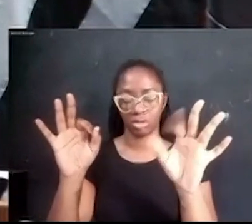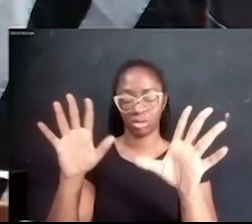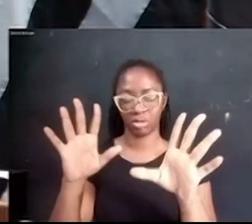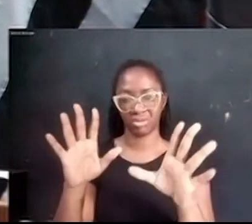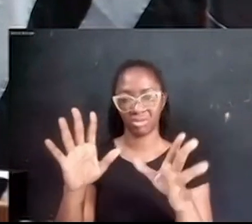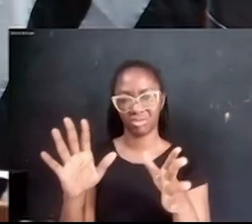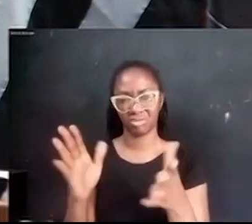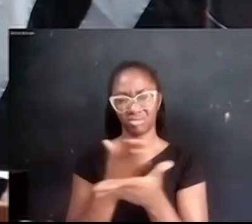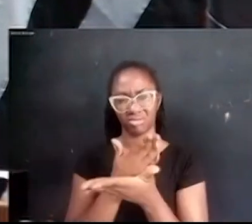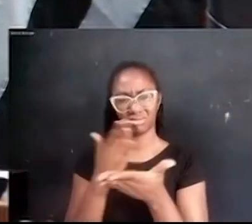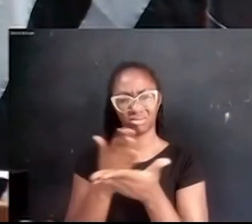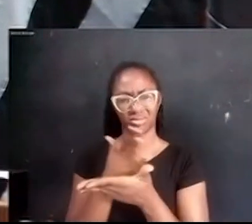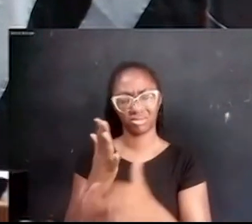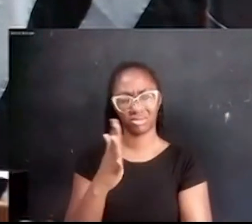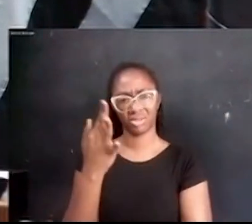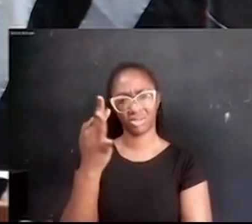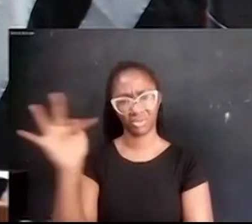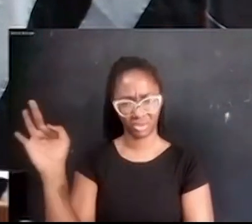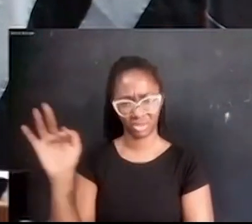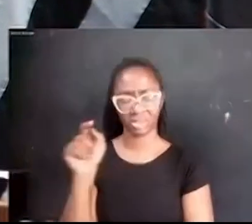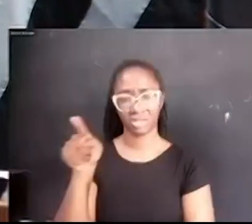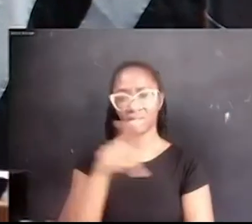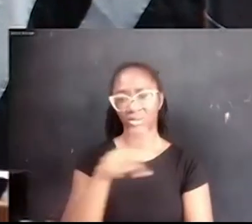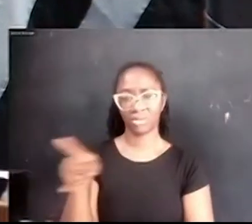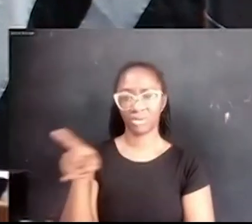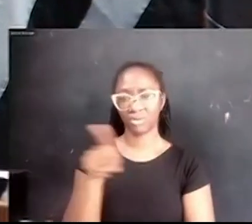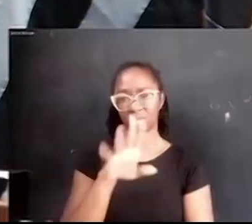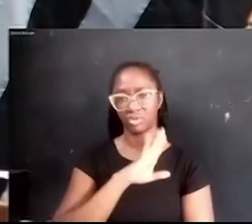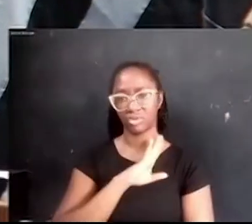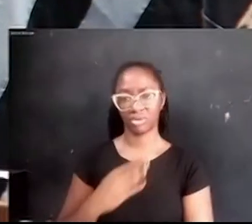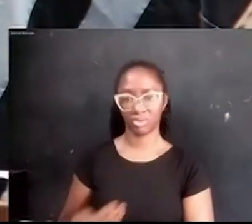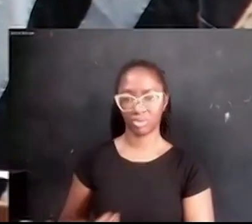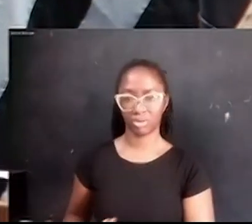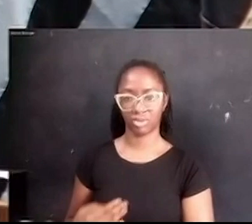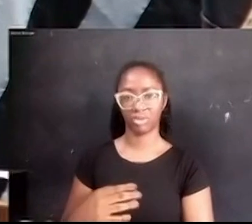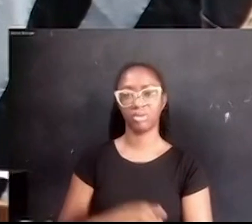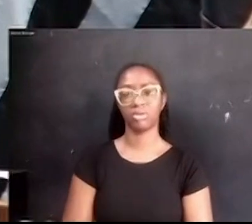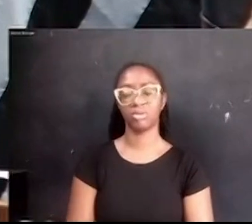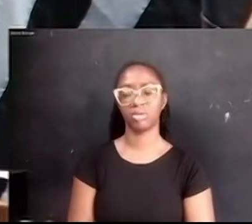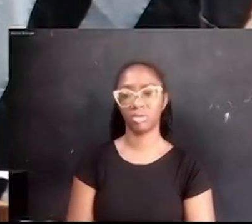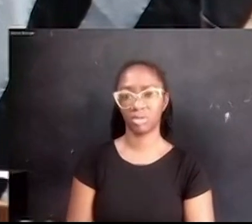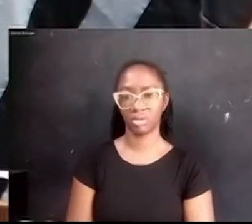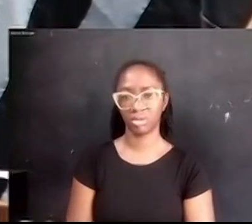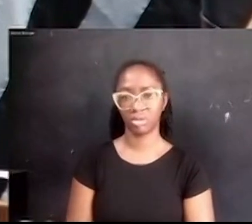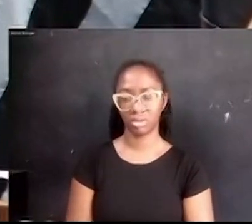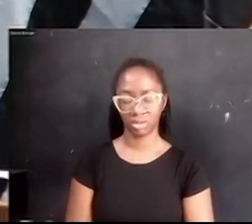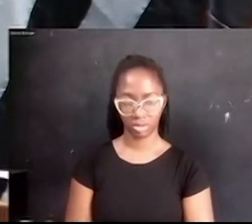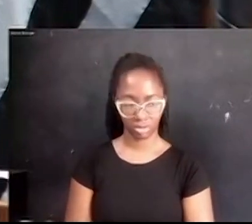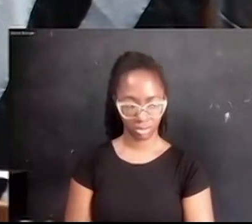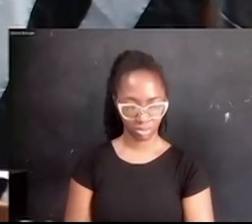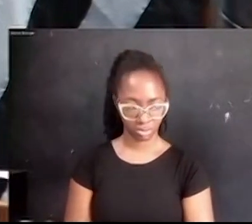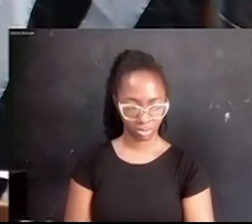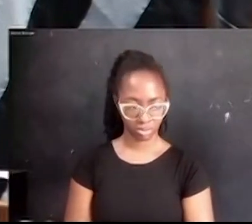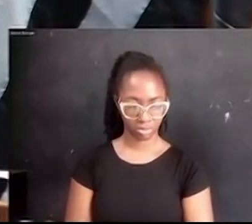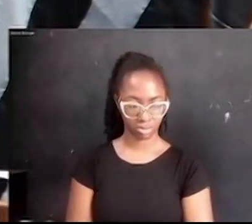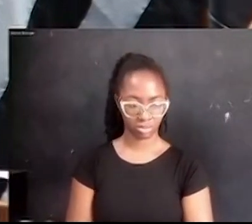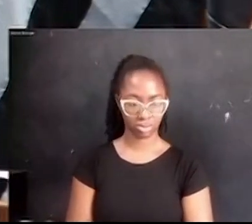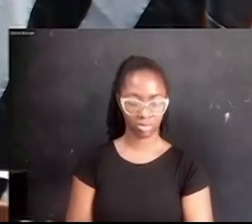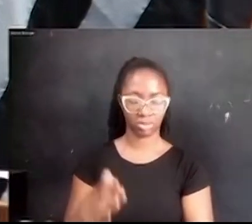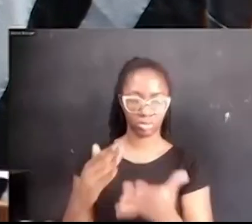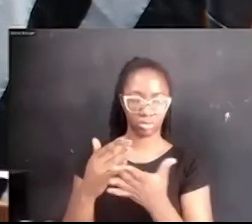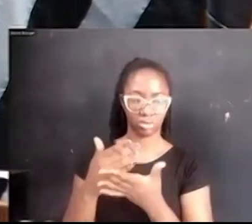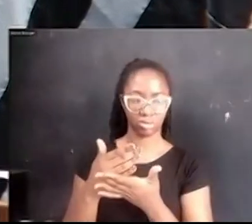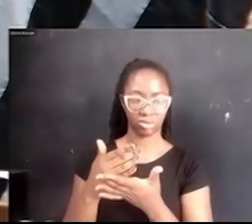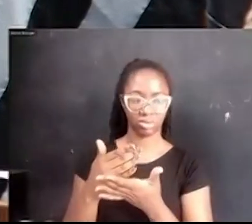é professor de Direito Público na Sciences Po, Institut d'Études de Politique de Paris, e desde 1º de setembro de